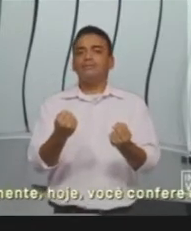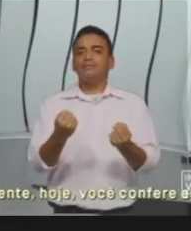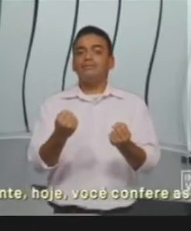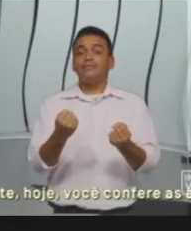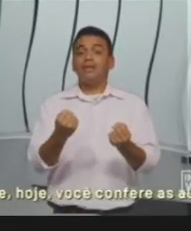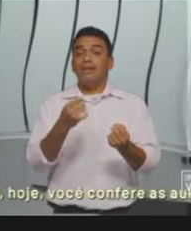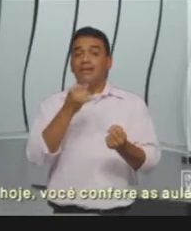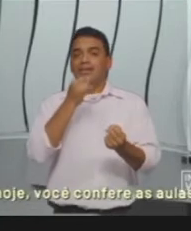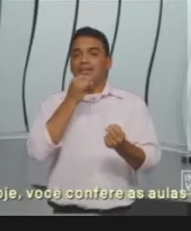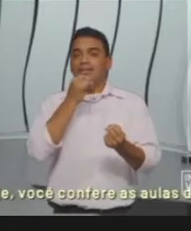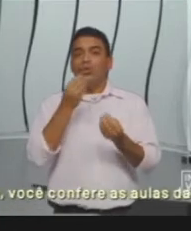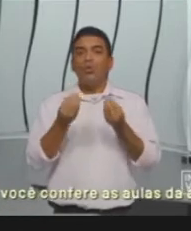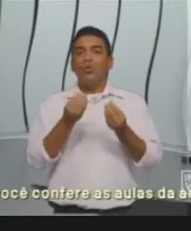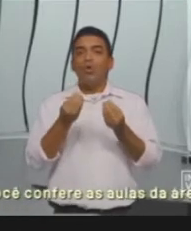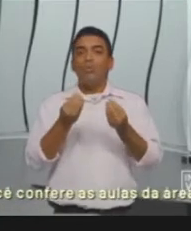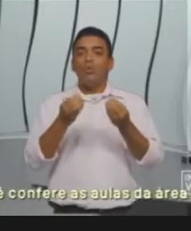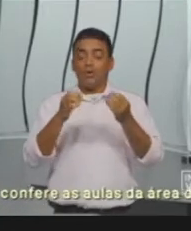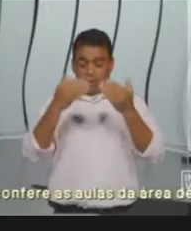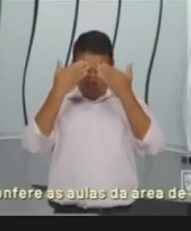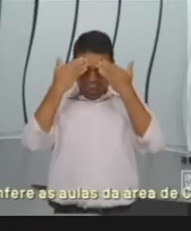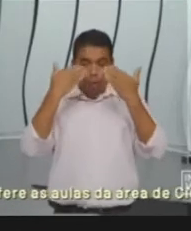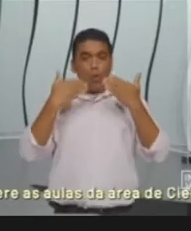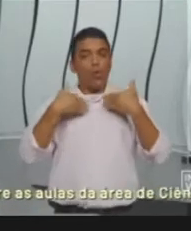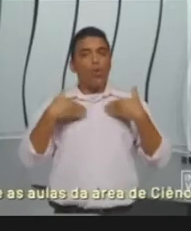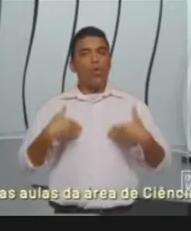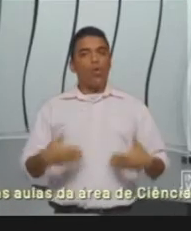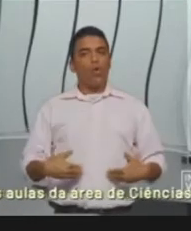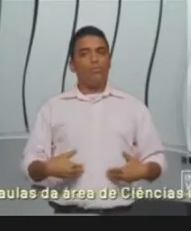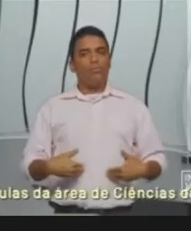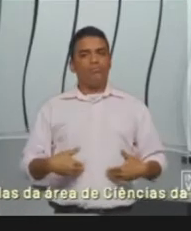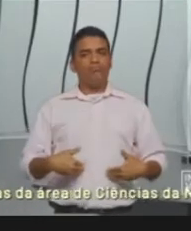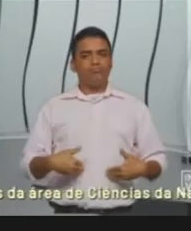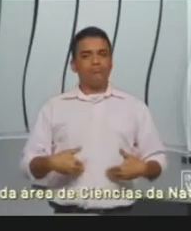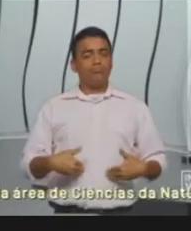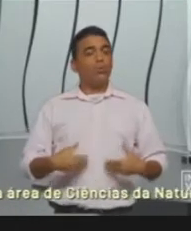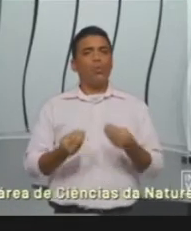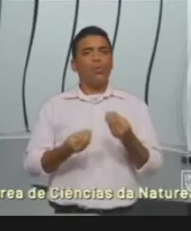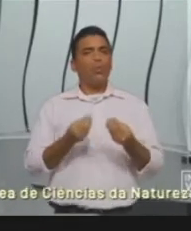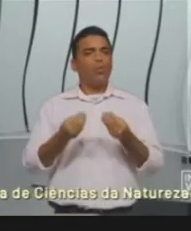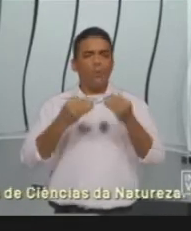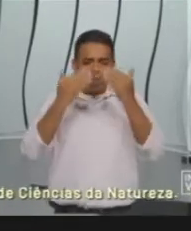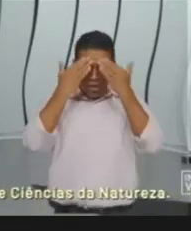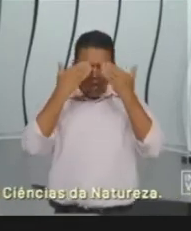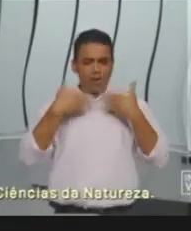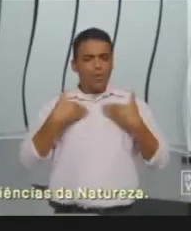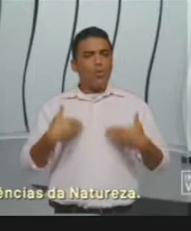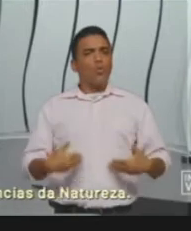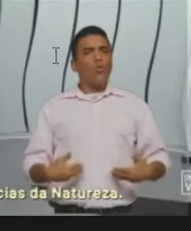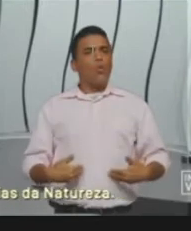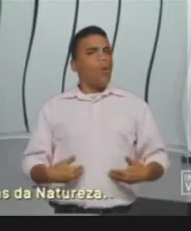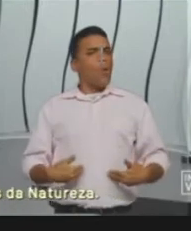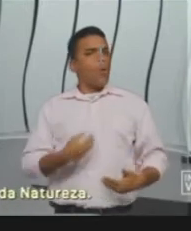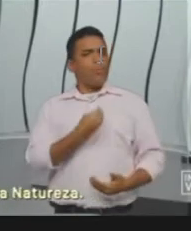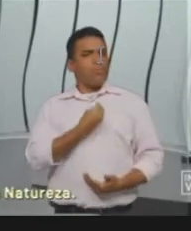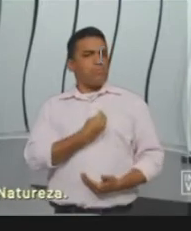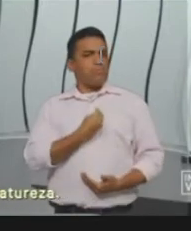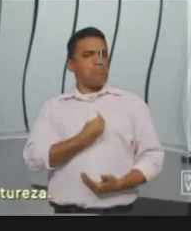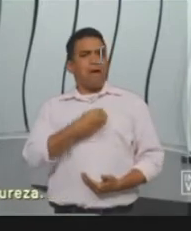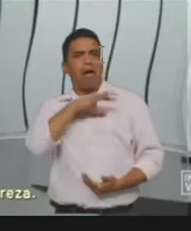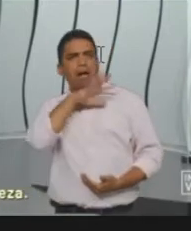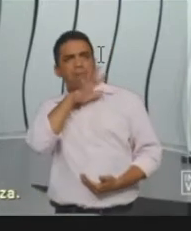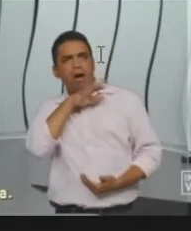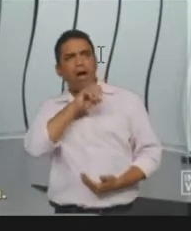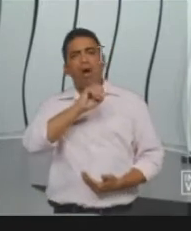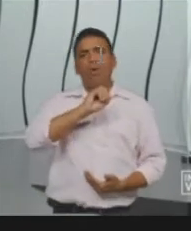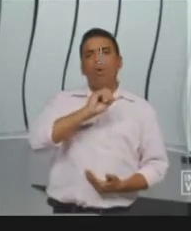falando de sustentação corpórea, da base estrutural que mantém aquele formato daquele corpo, que